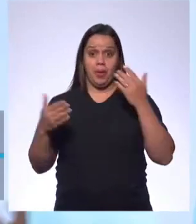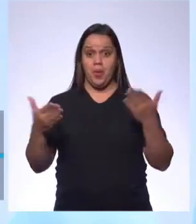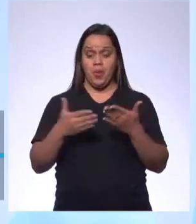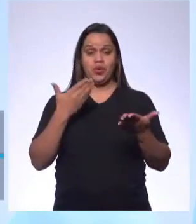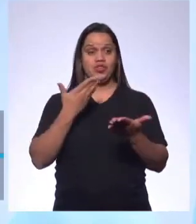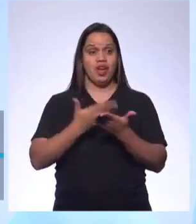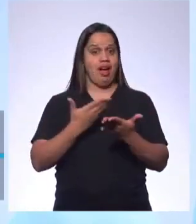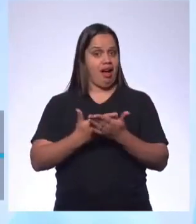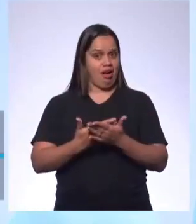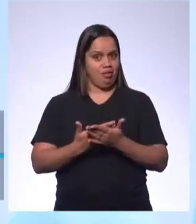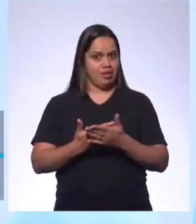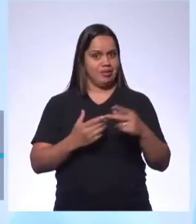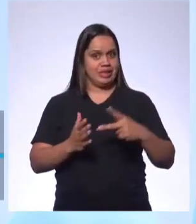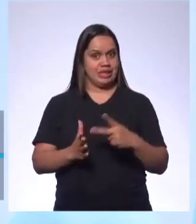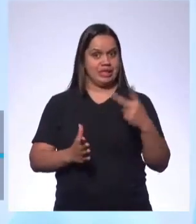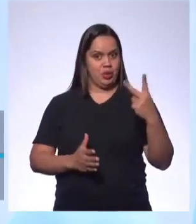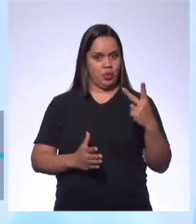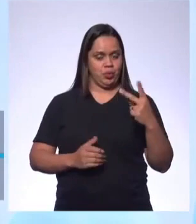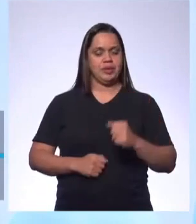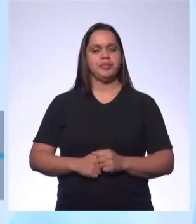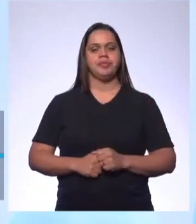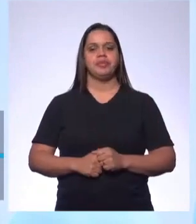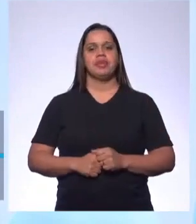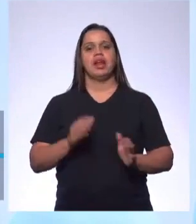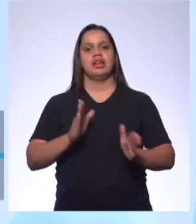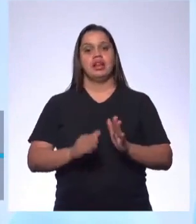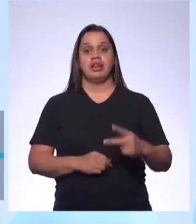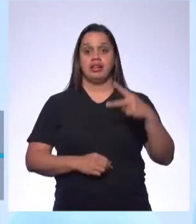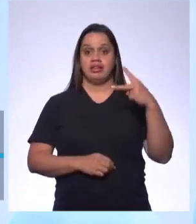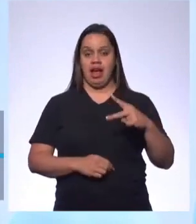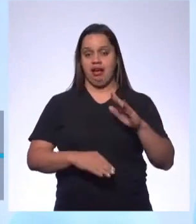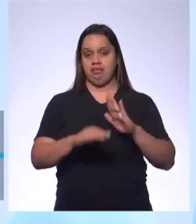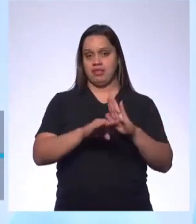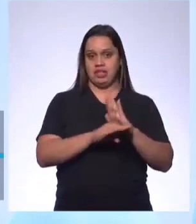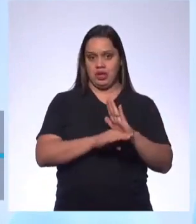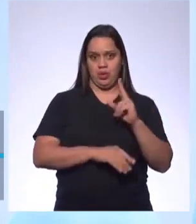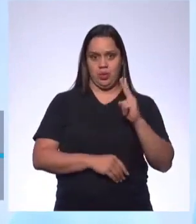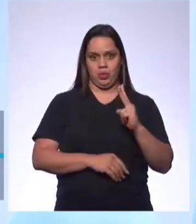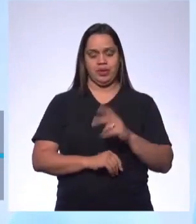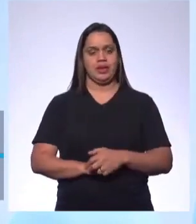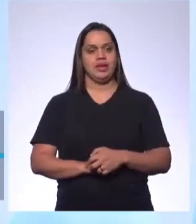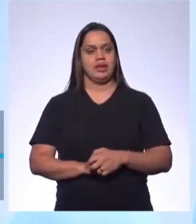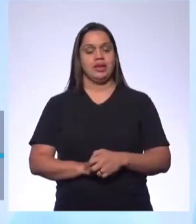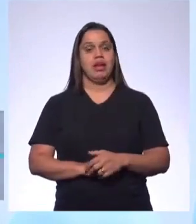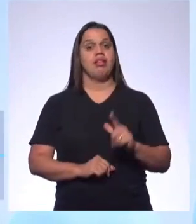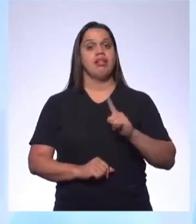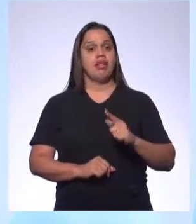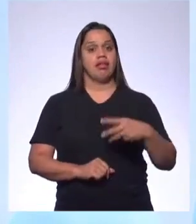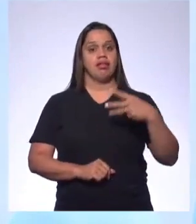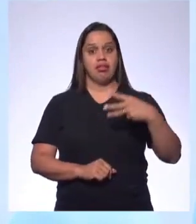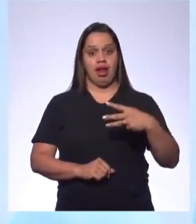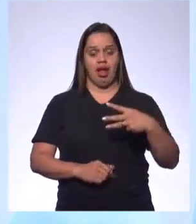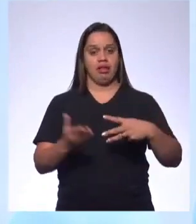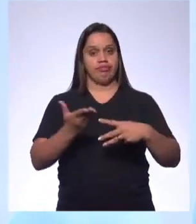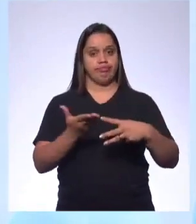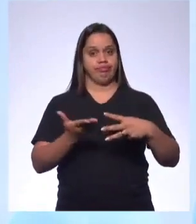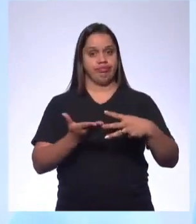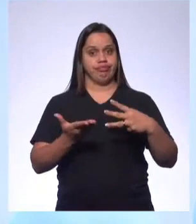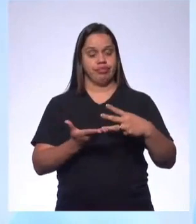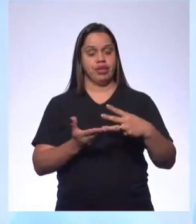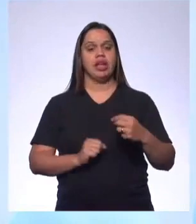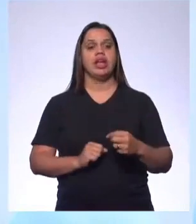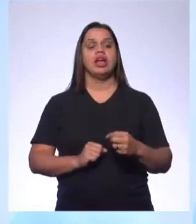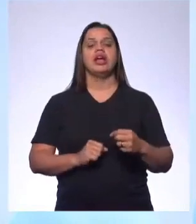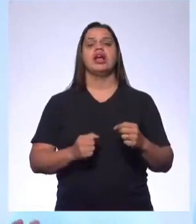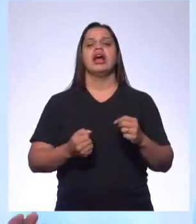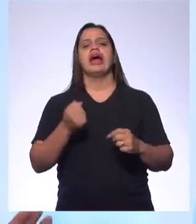da segunda sequência, né? Então, nós estamos na segunda aula da segunda sequência. São 3 sequências. Alguns professores estão perguntando,